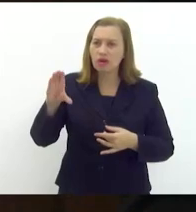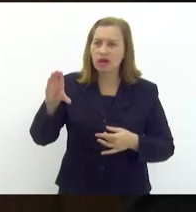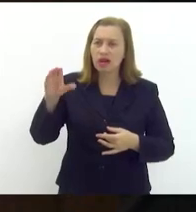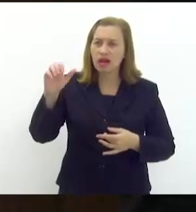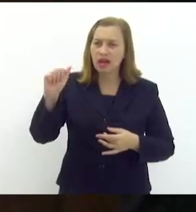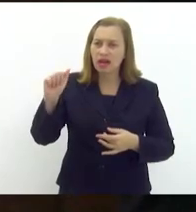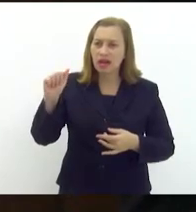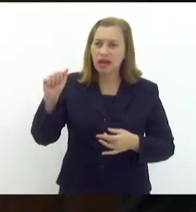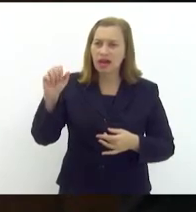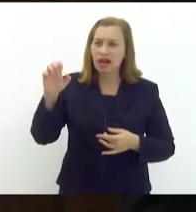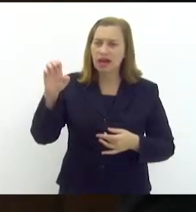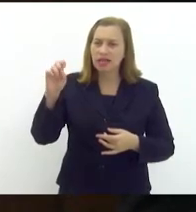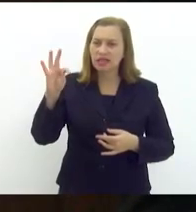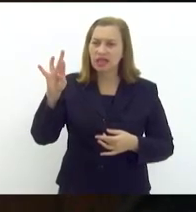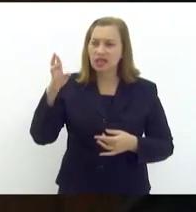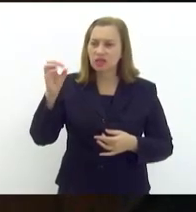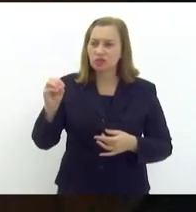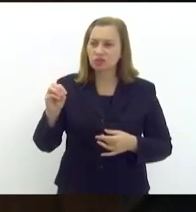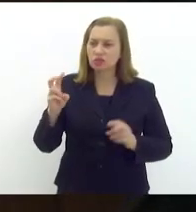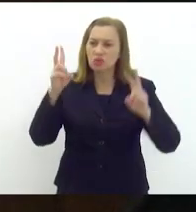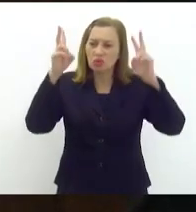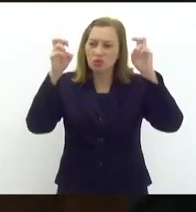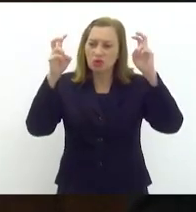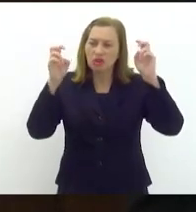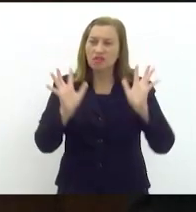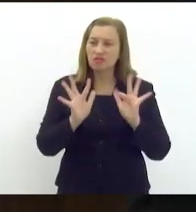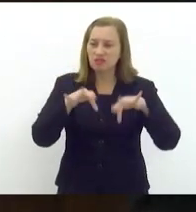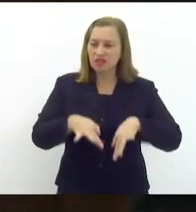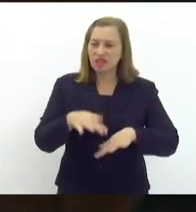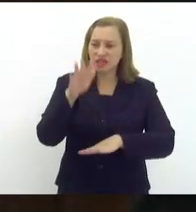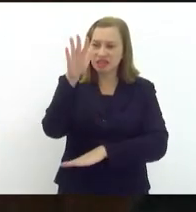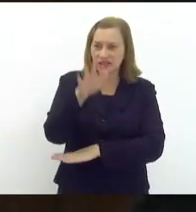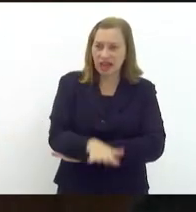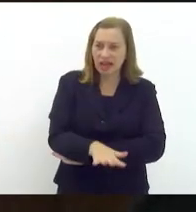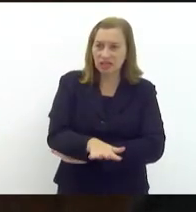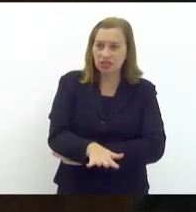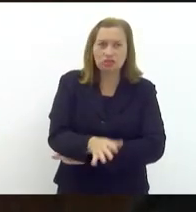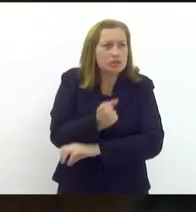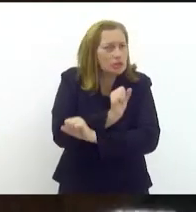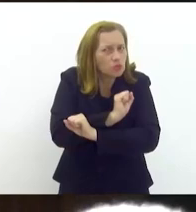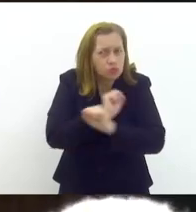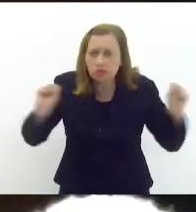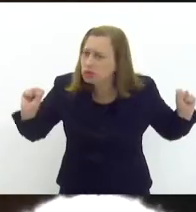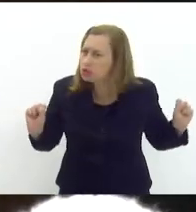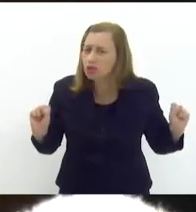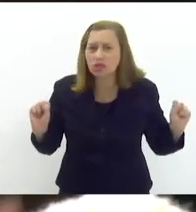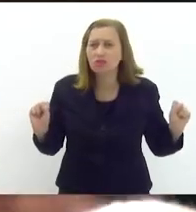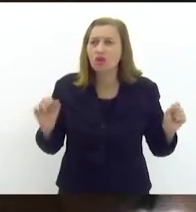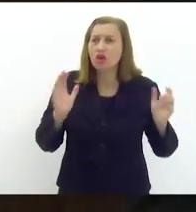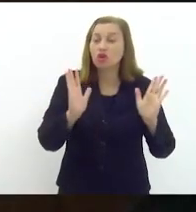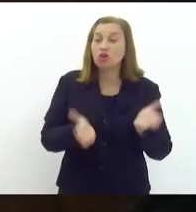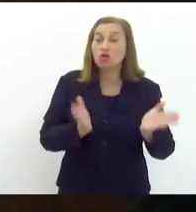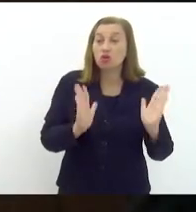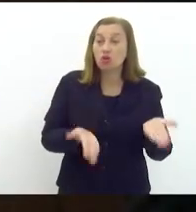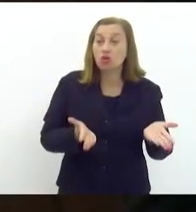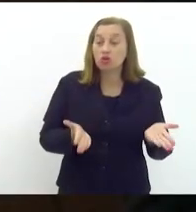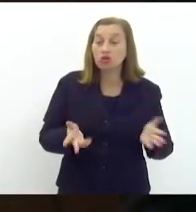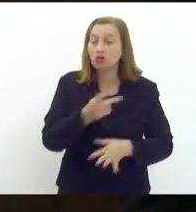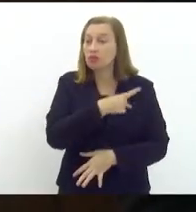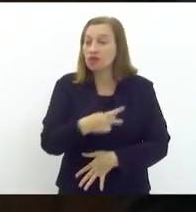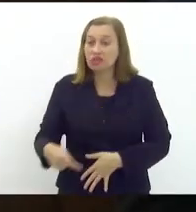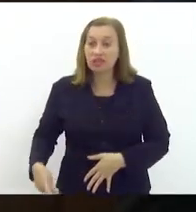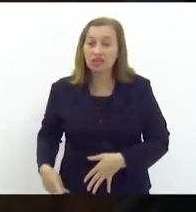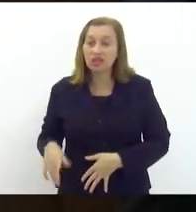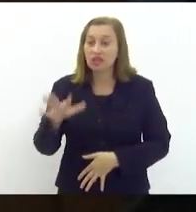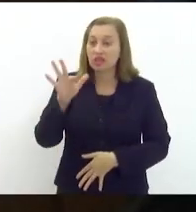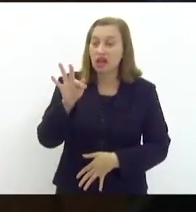no dia 22 de agosto assim não é possível que o que hoje o presidente da Funarte não